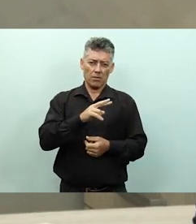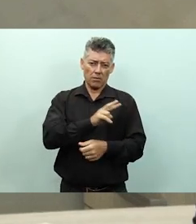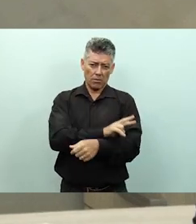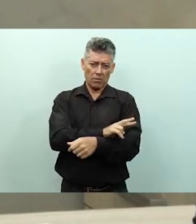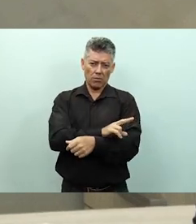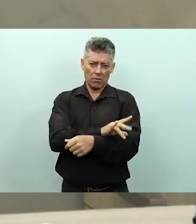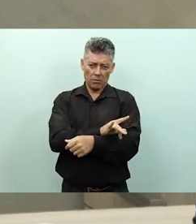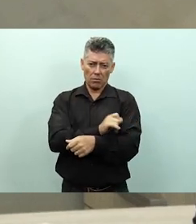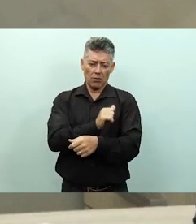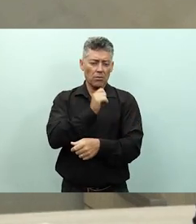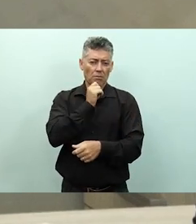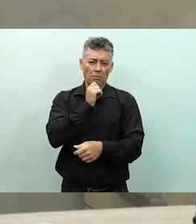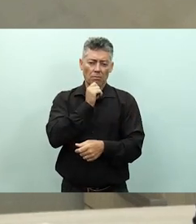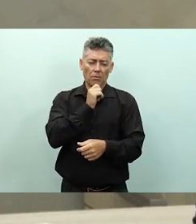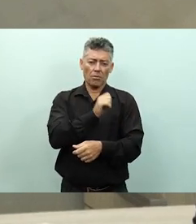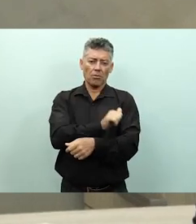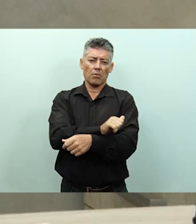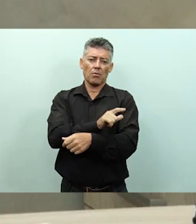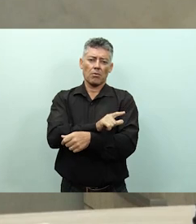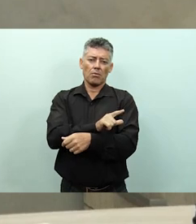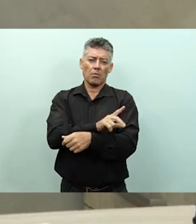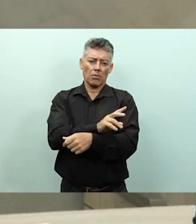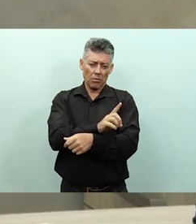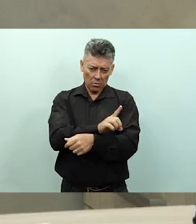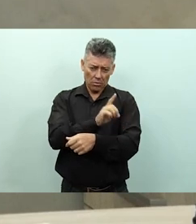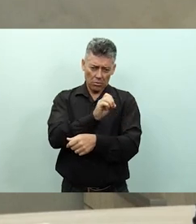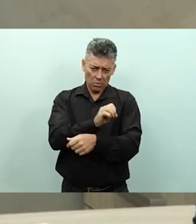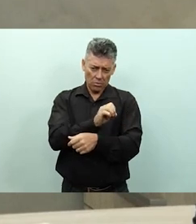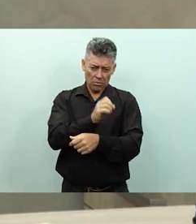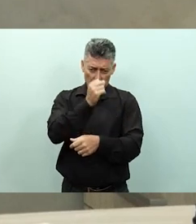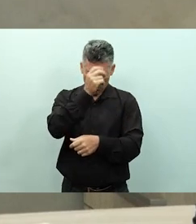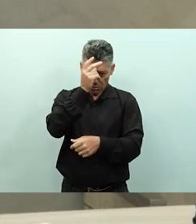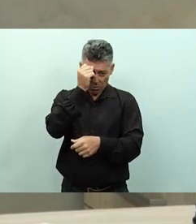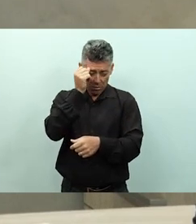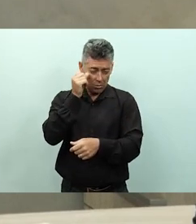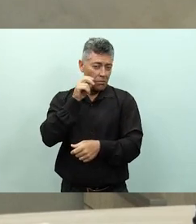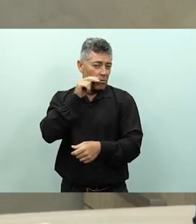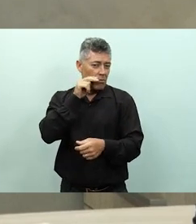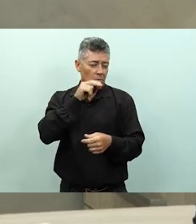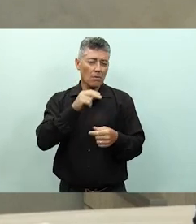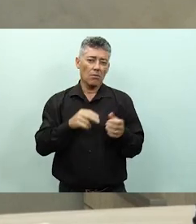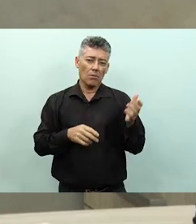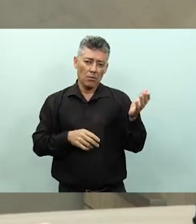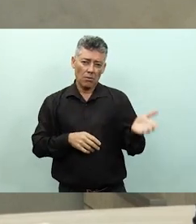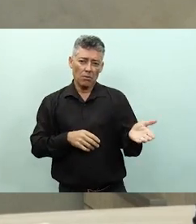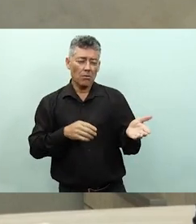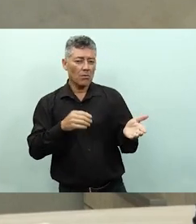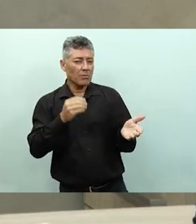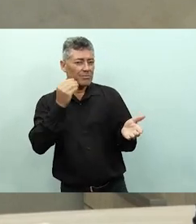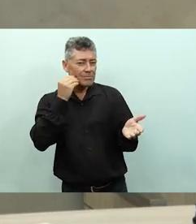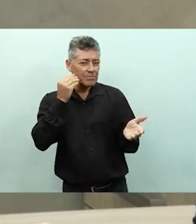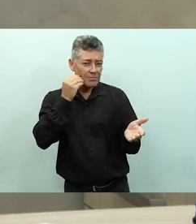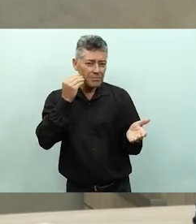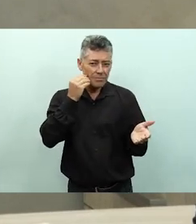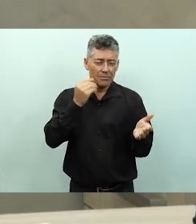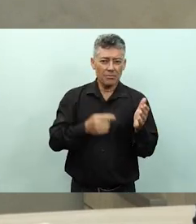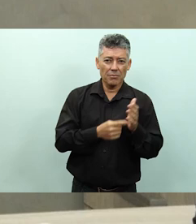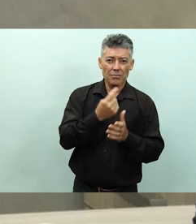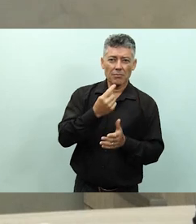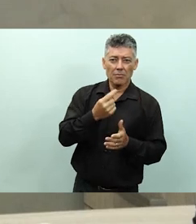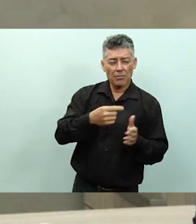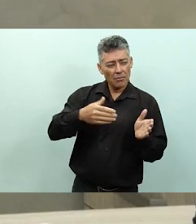sem mandato, Aldo era prefeito de Natal e ela tenta pela primeira vez